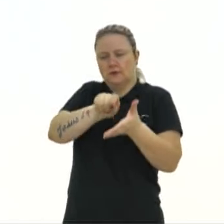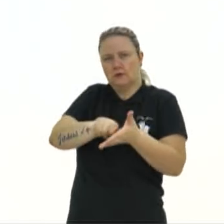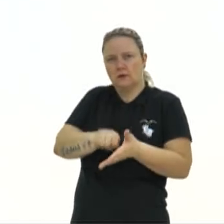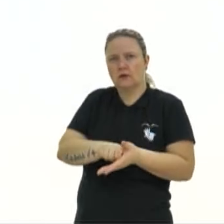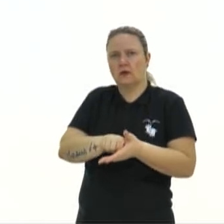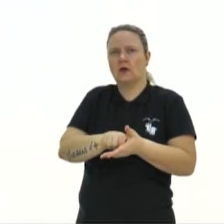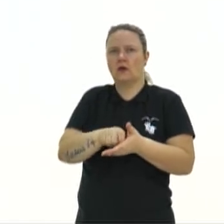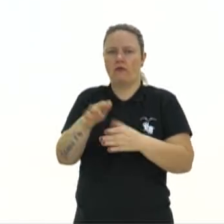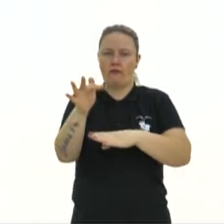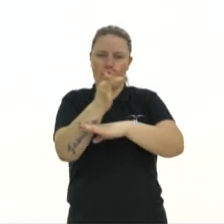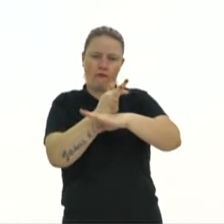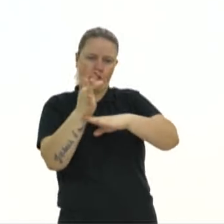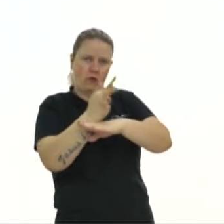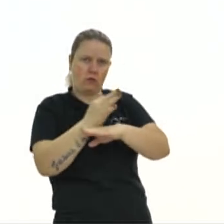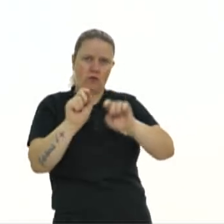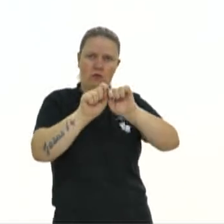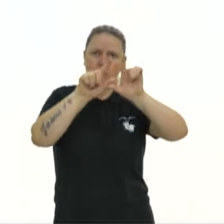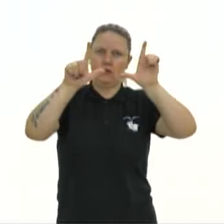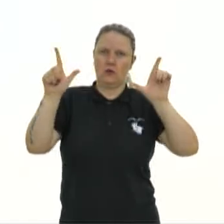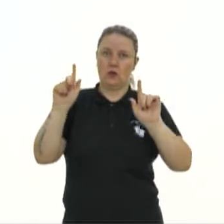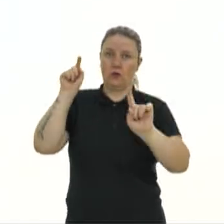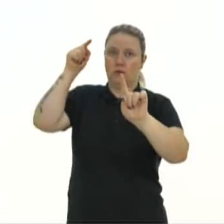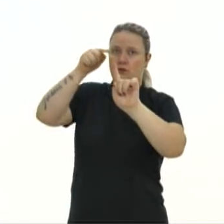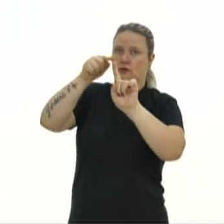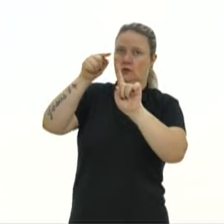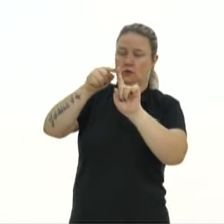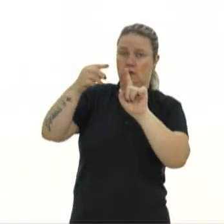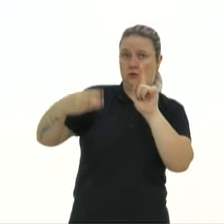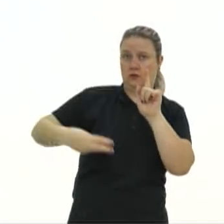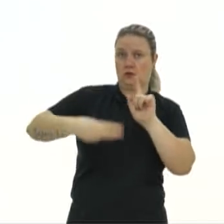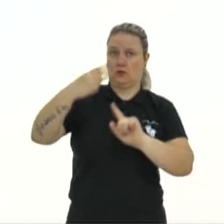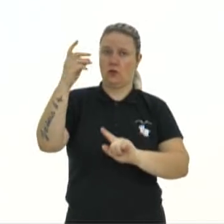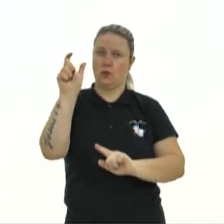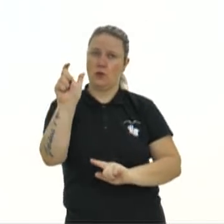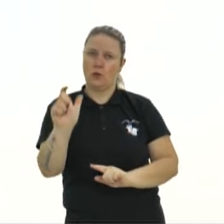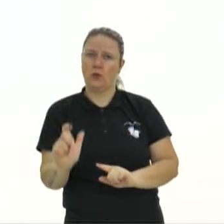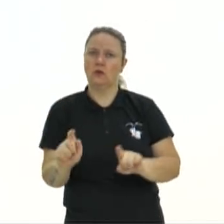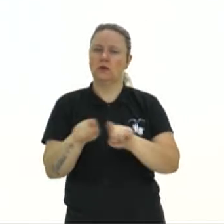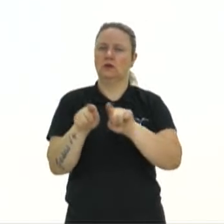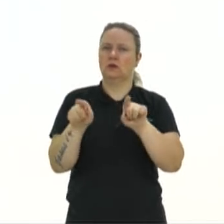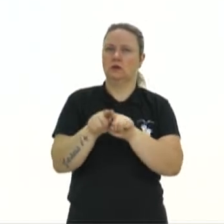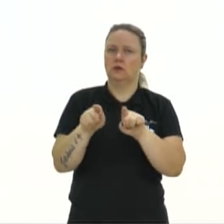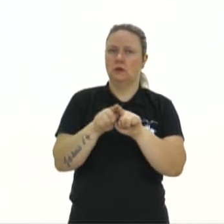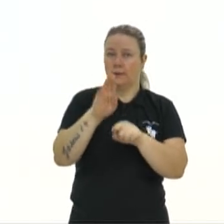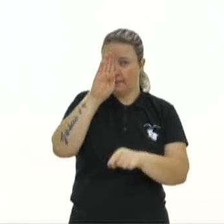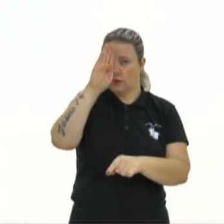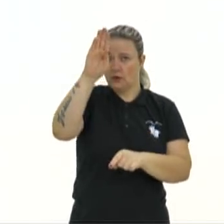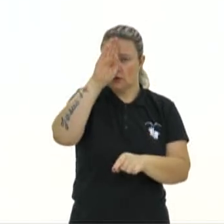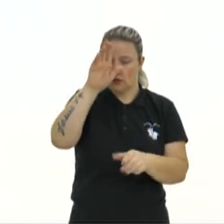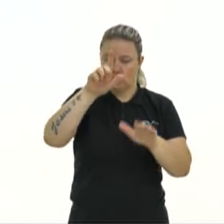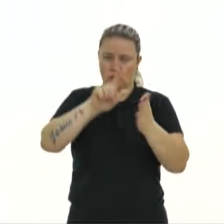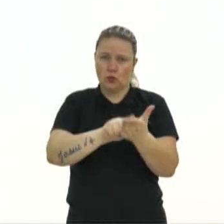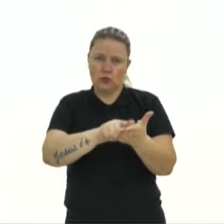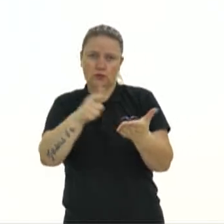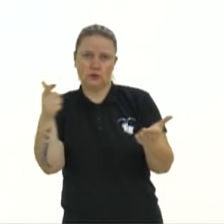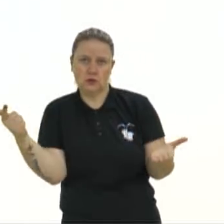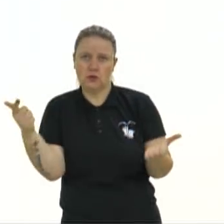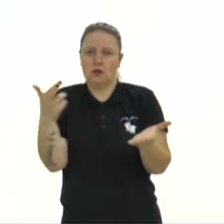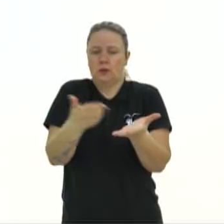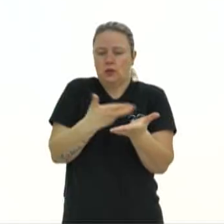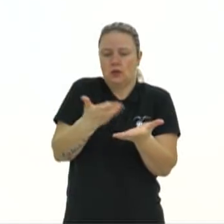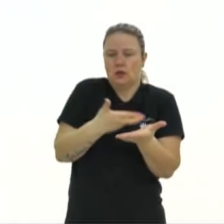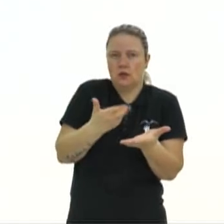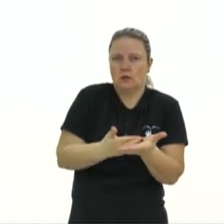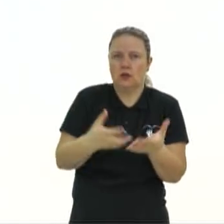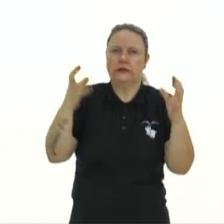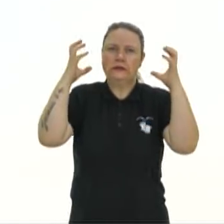clara, objetiva, impessoal, terceira pessoa, veicula-se principalmente por jornais, revistas e rádios,